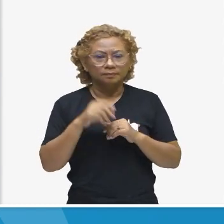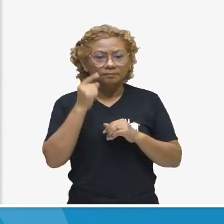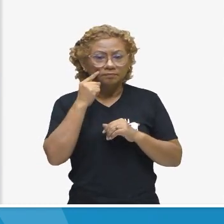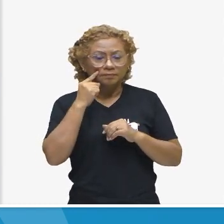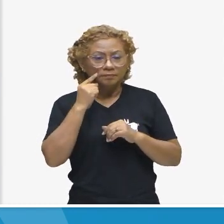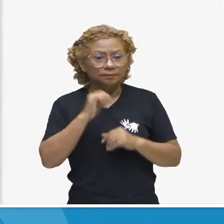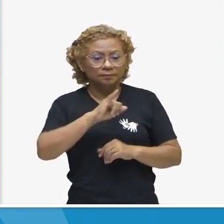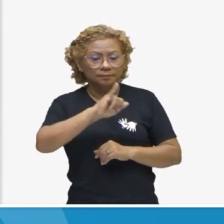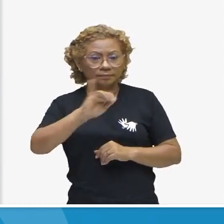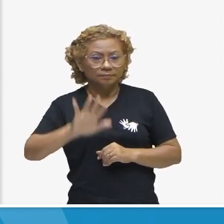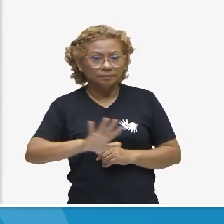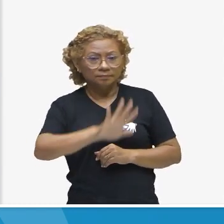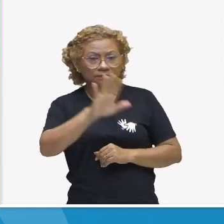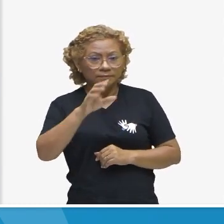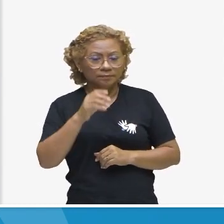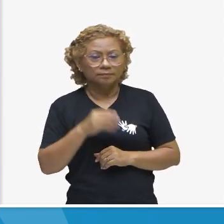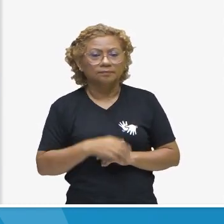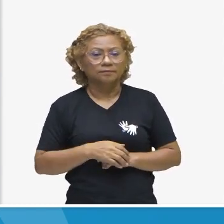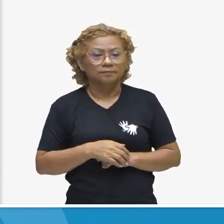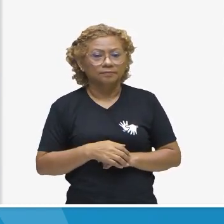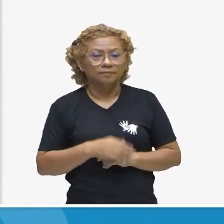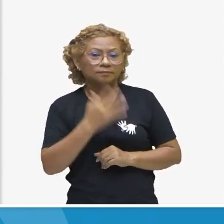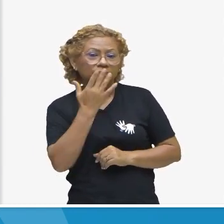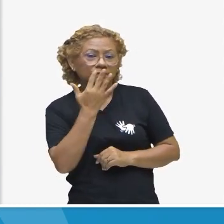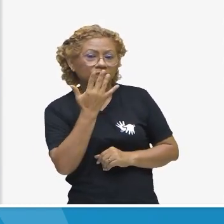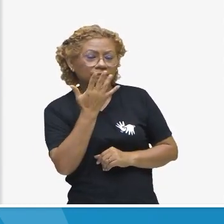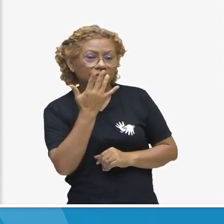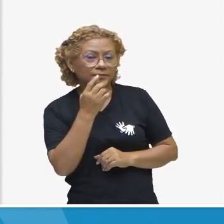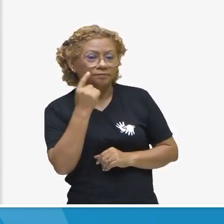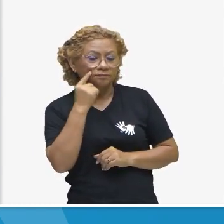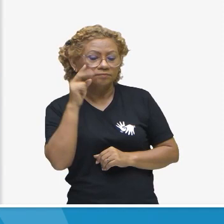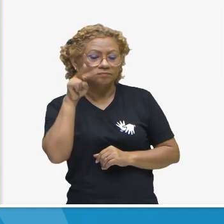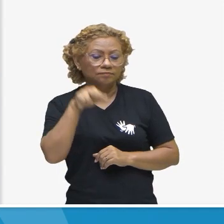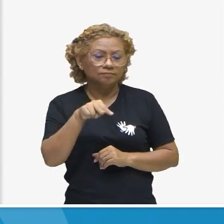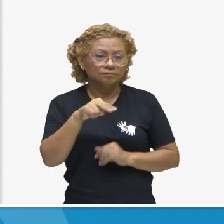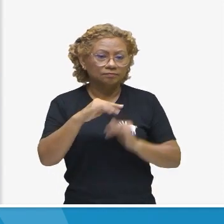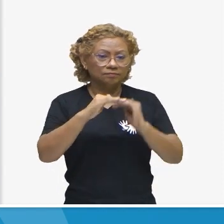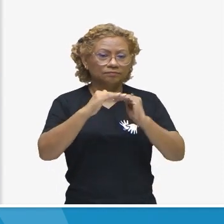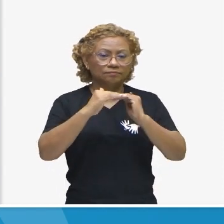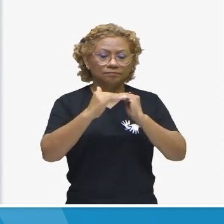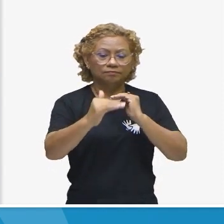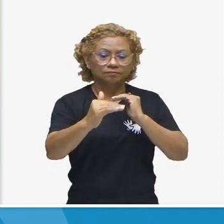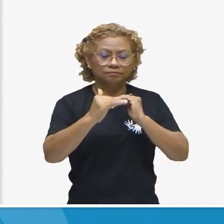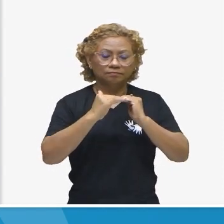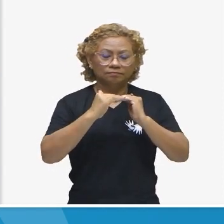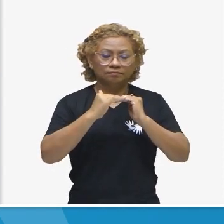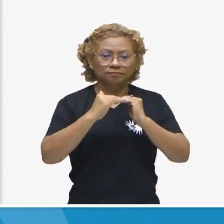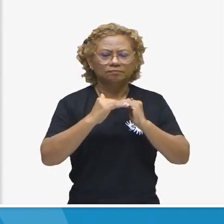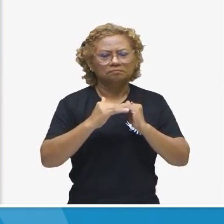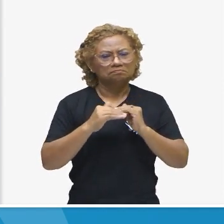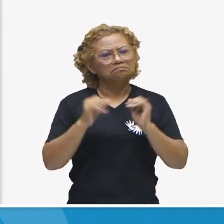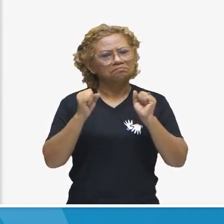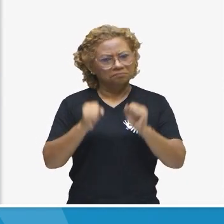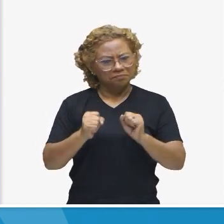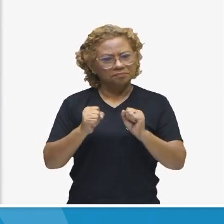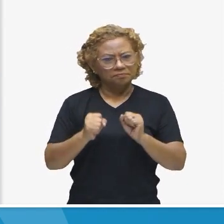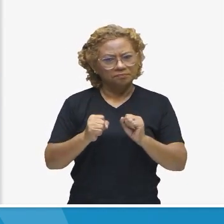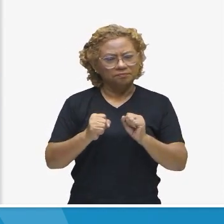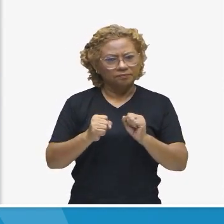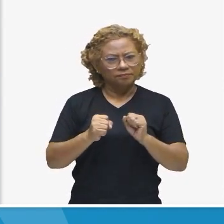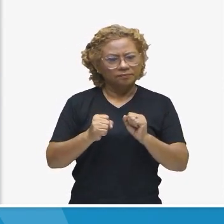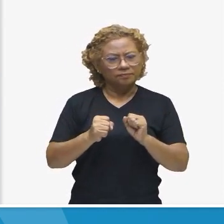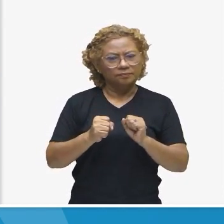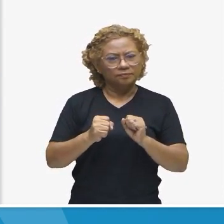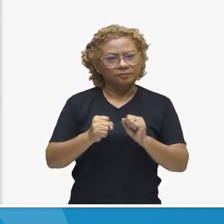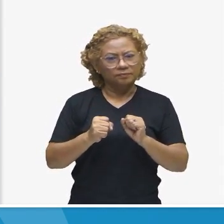imagem marrom que você está vendo, tá? Você pode imaginar como sendo o chão da sua casa, o chão da sua sala. Então,